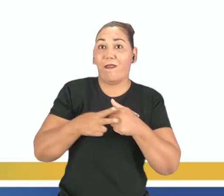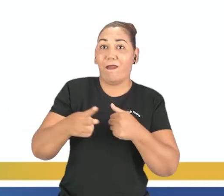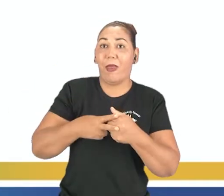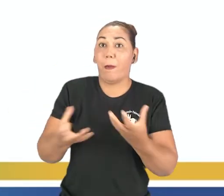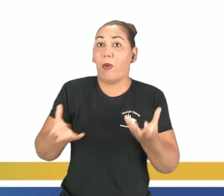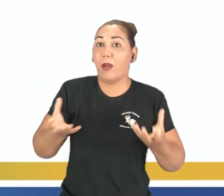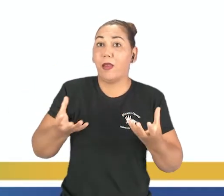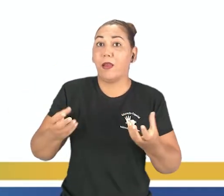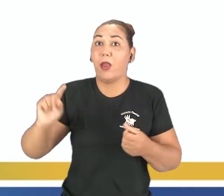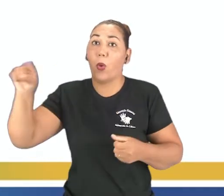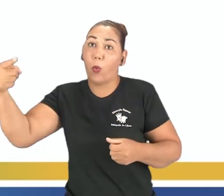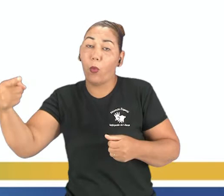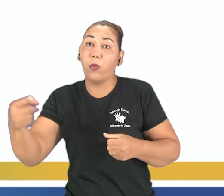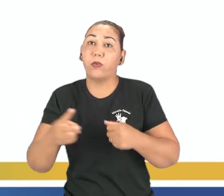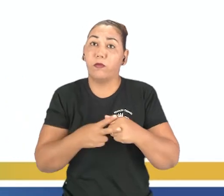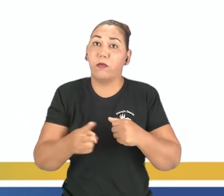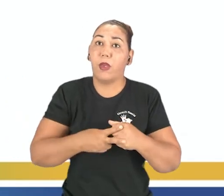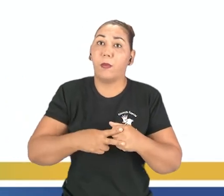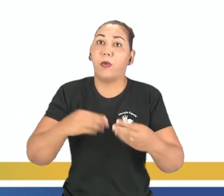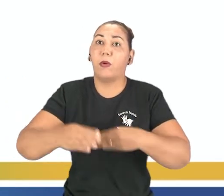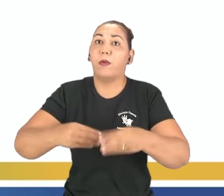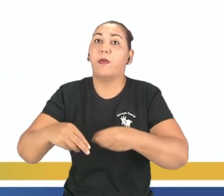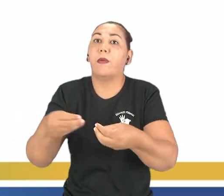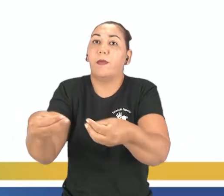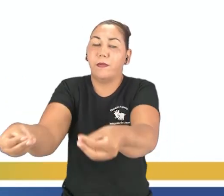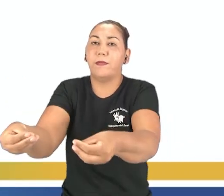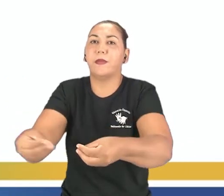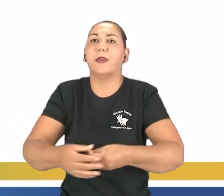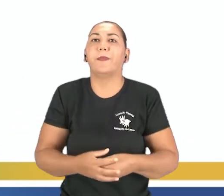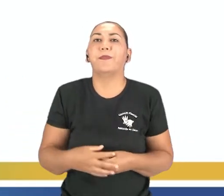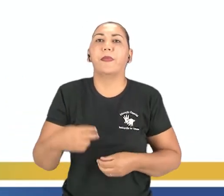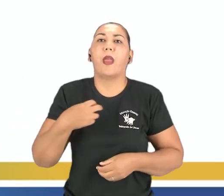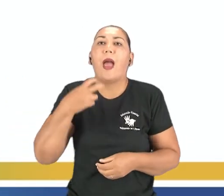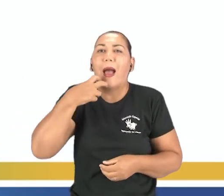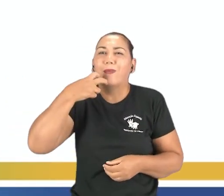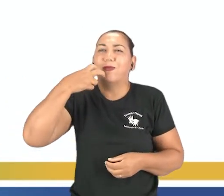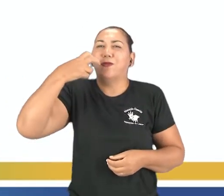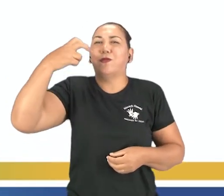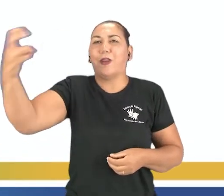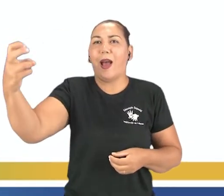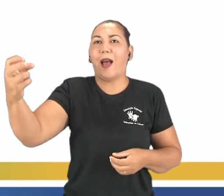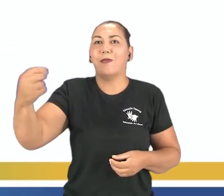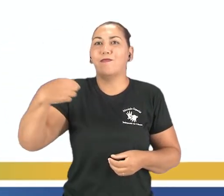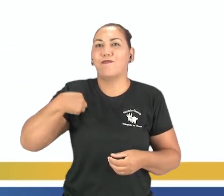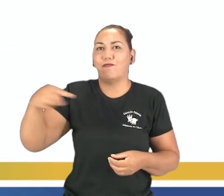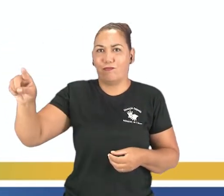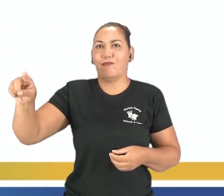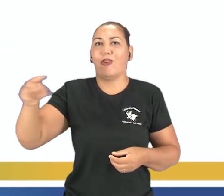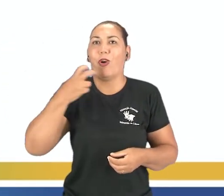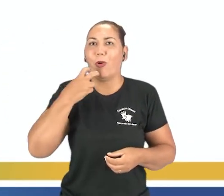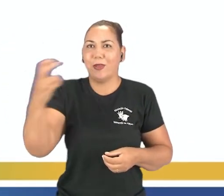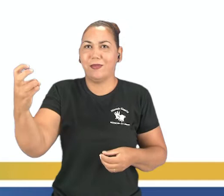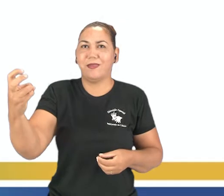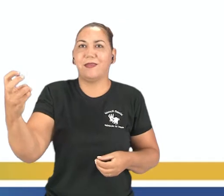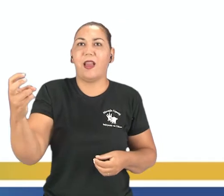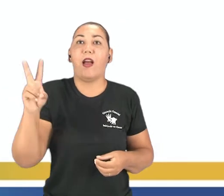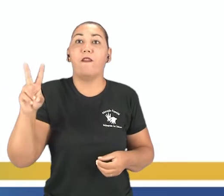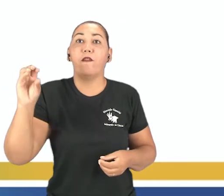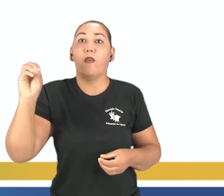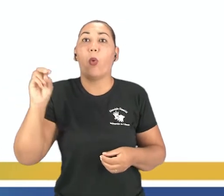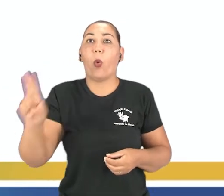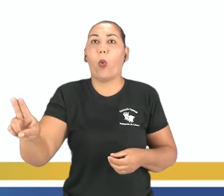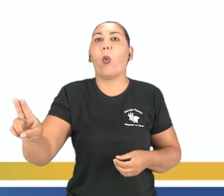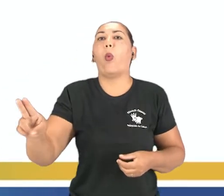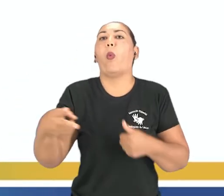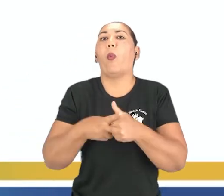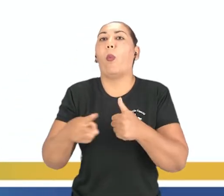verbo é presentear. Vou gritar, olha só, uma locução verbal, o verbo auxiliar vou, né? O verbo principal